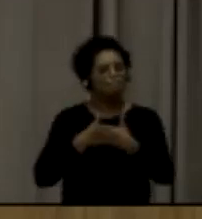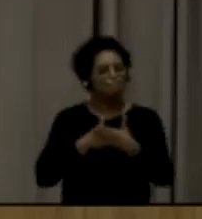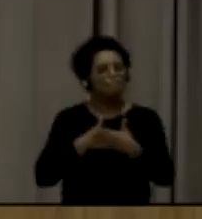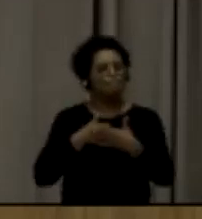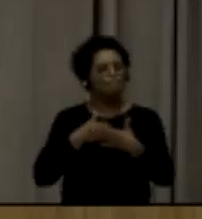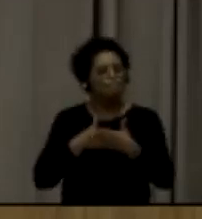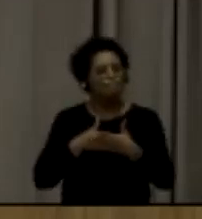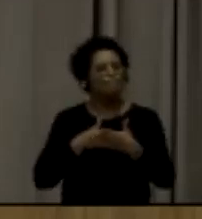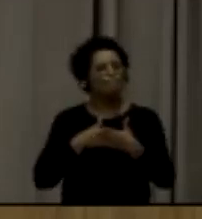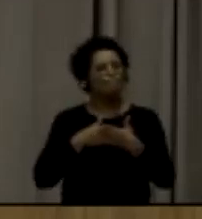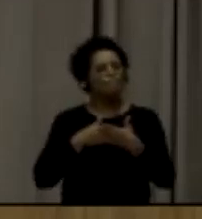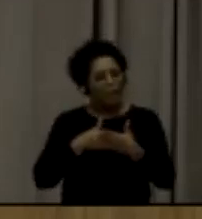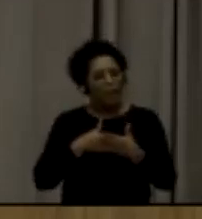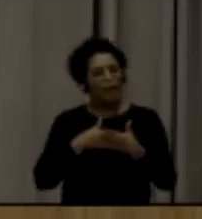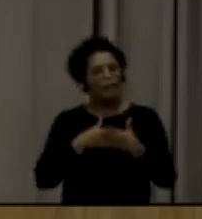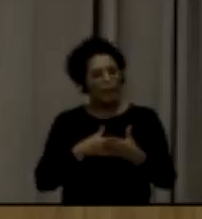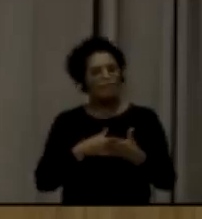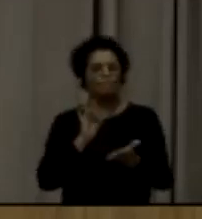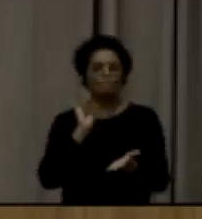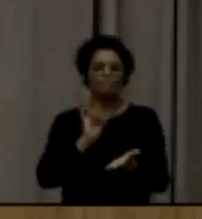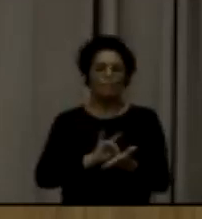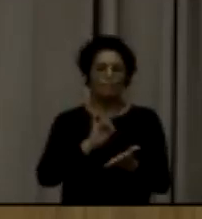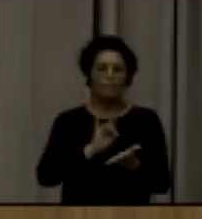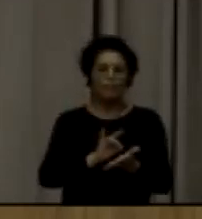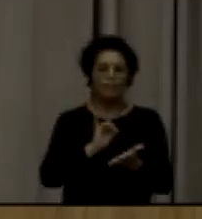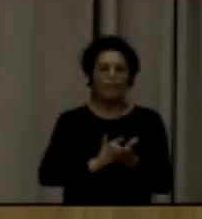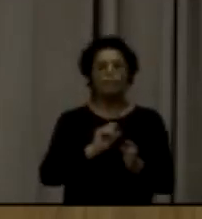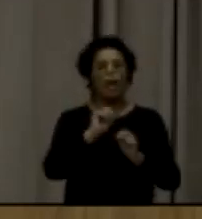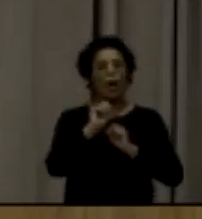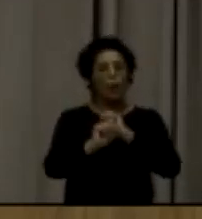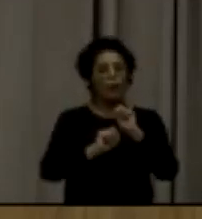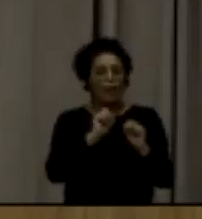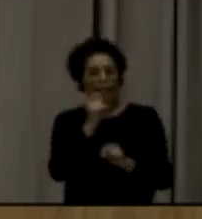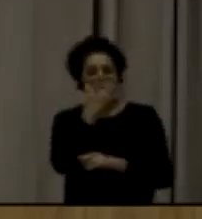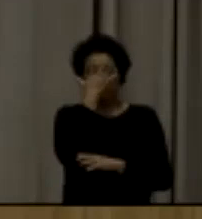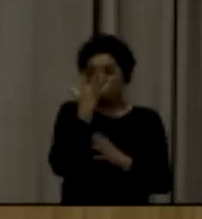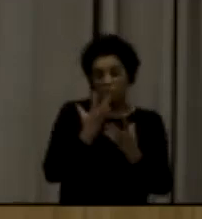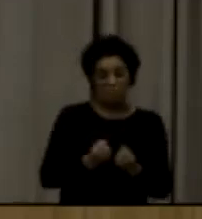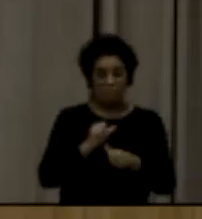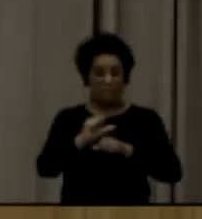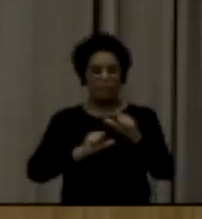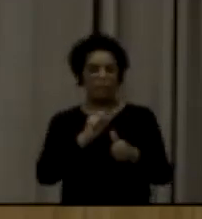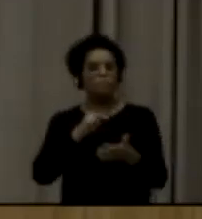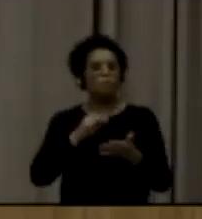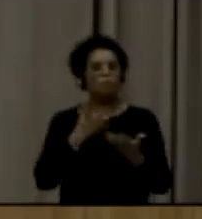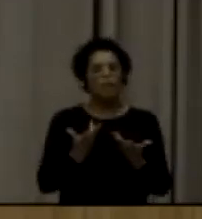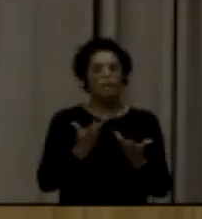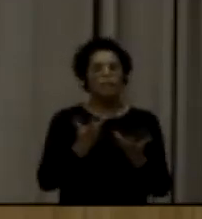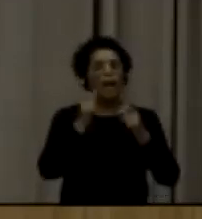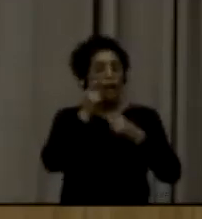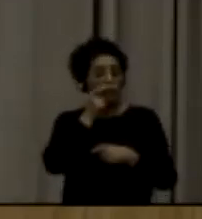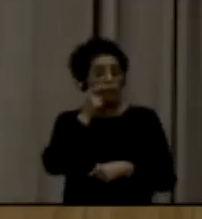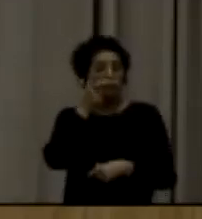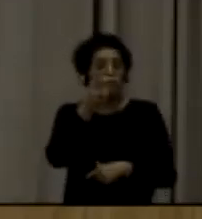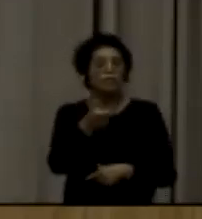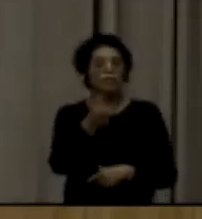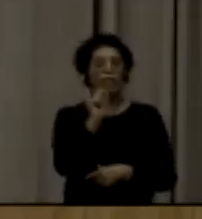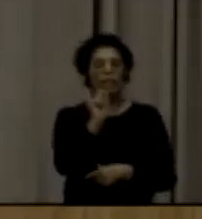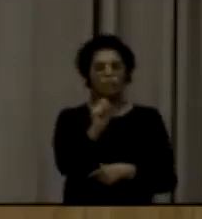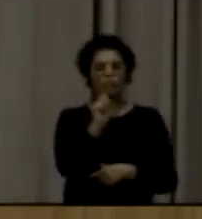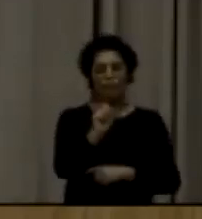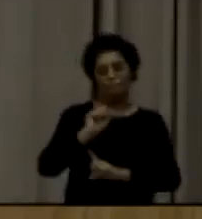resistência, as resistências, na verdade, são desde já os interesses que são muitas